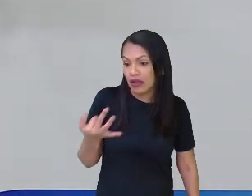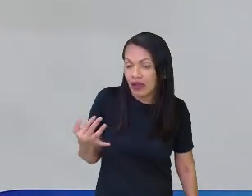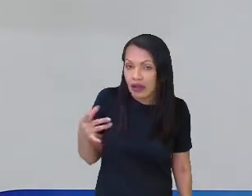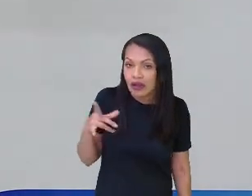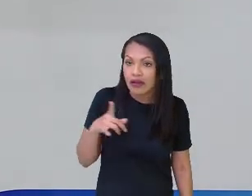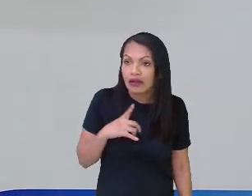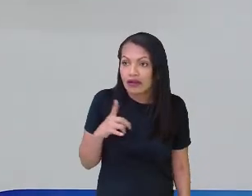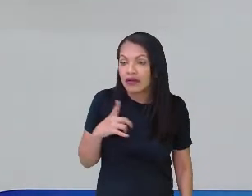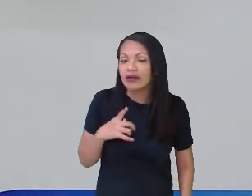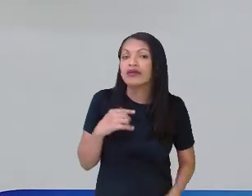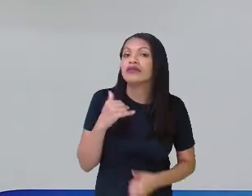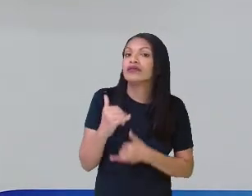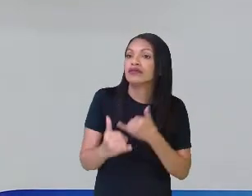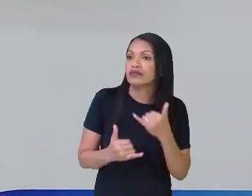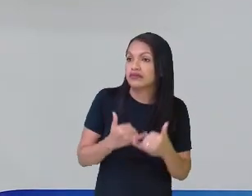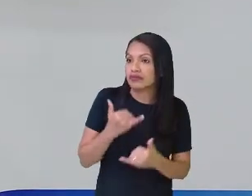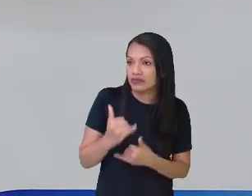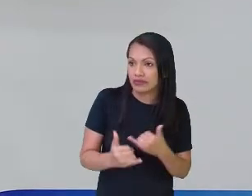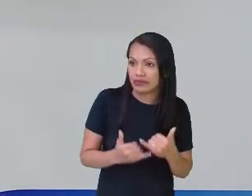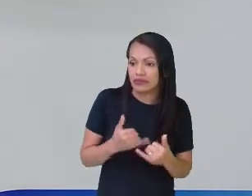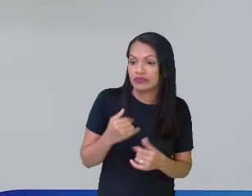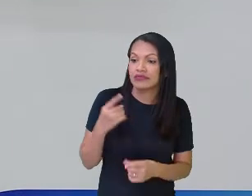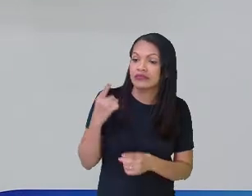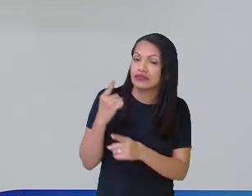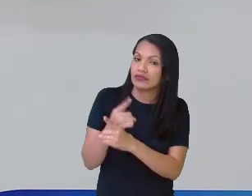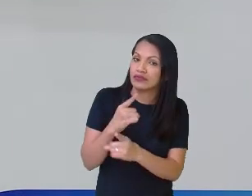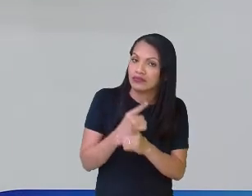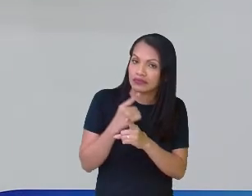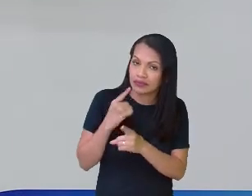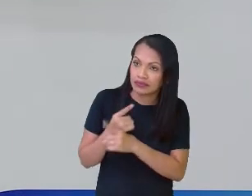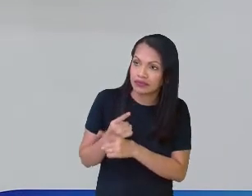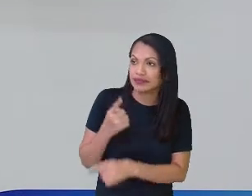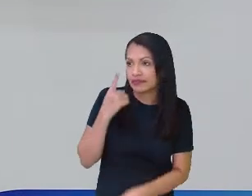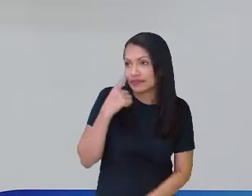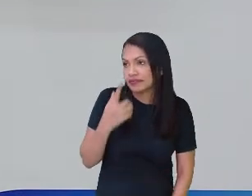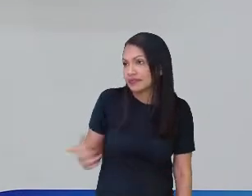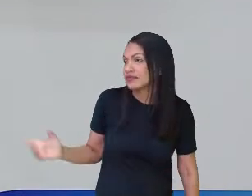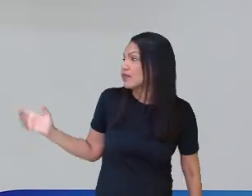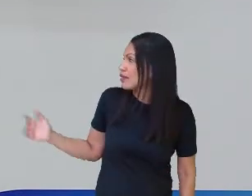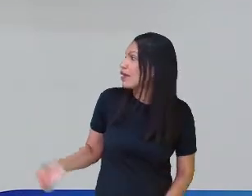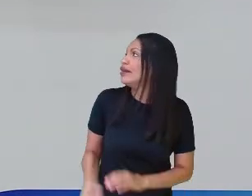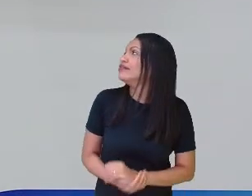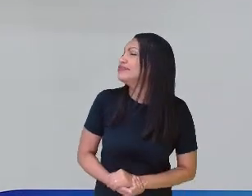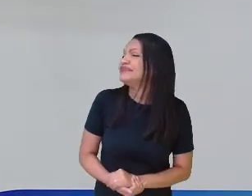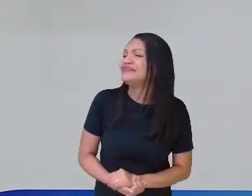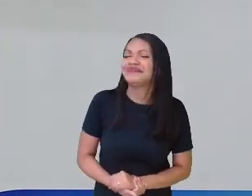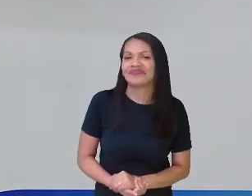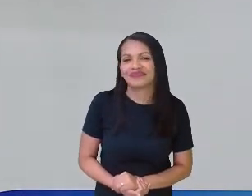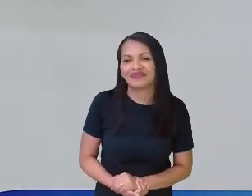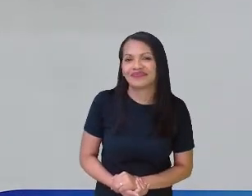tenho os brinquedos, né, que a gente já encontrou na tabela. E claro, Quais foram?